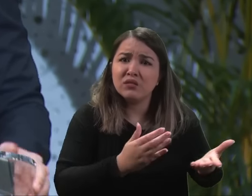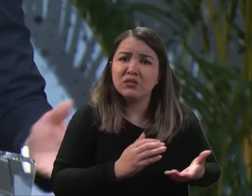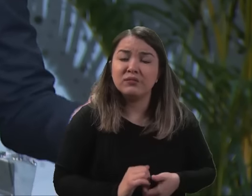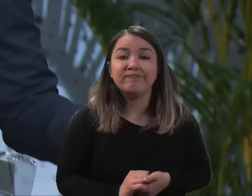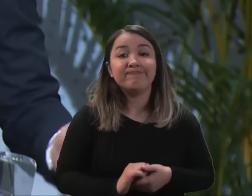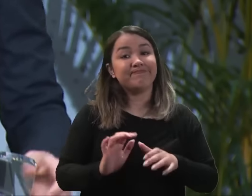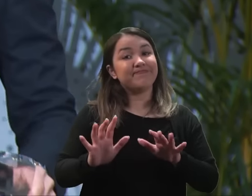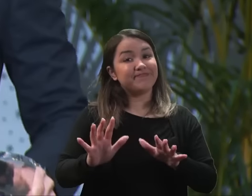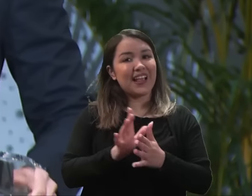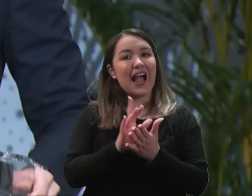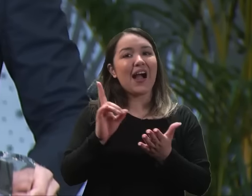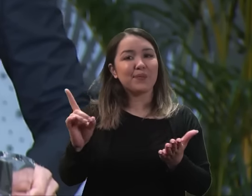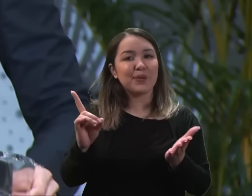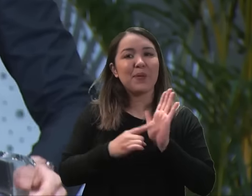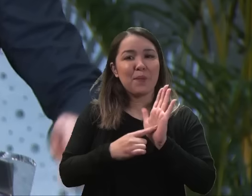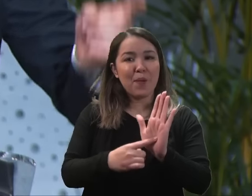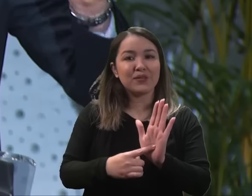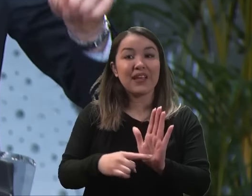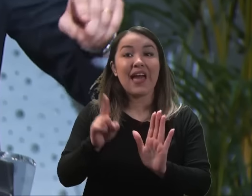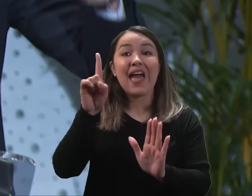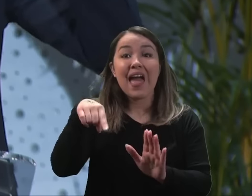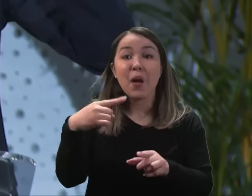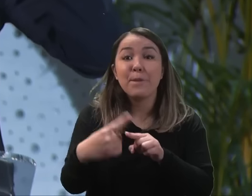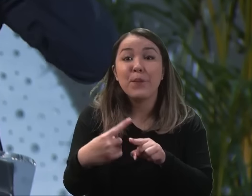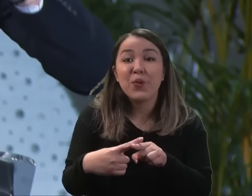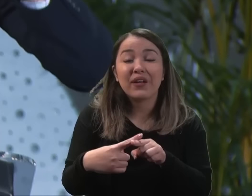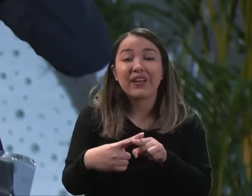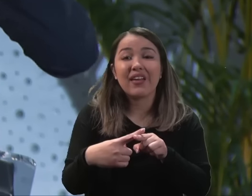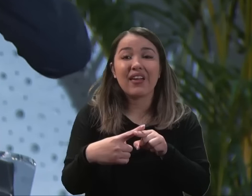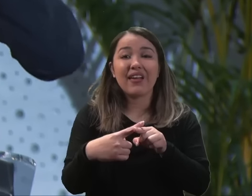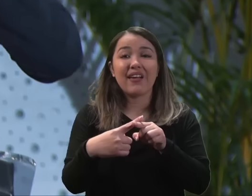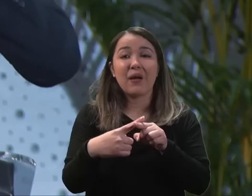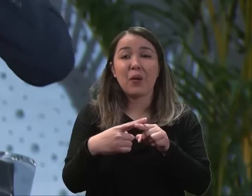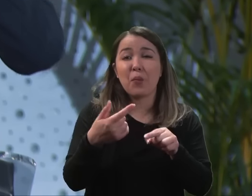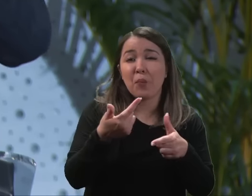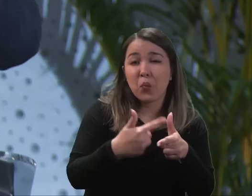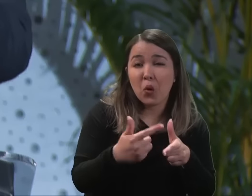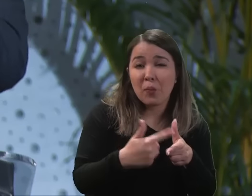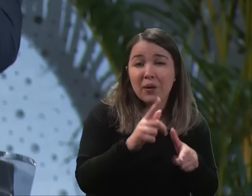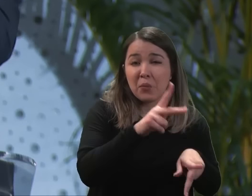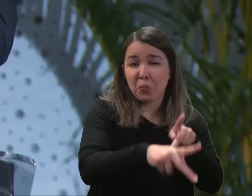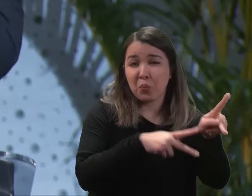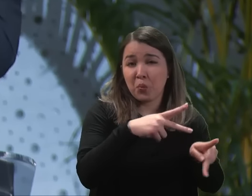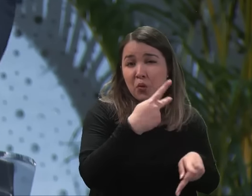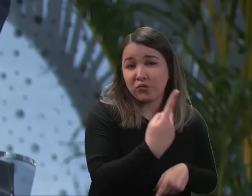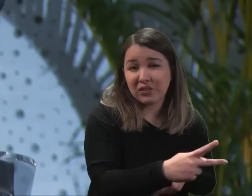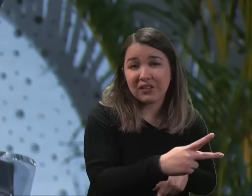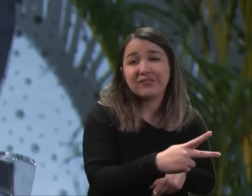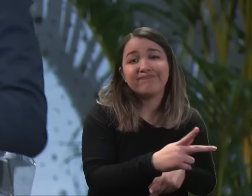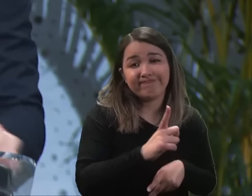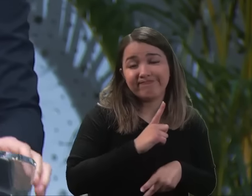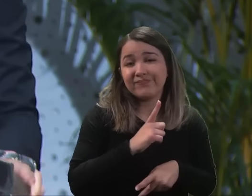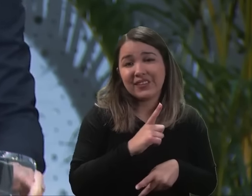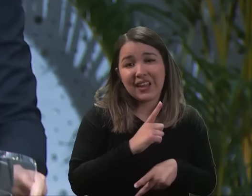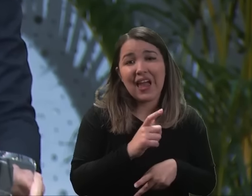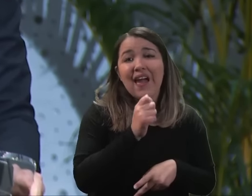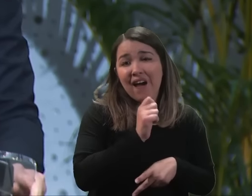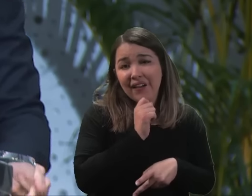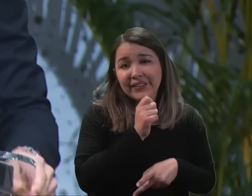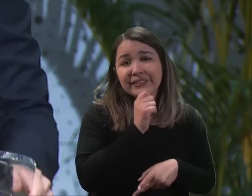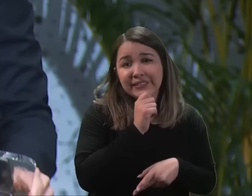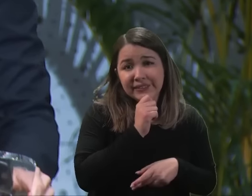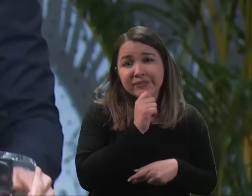própria palavra do senhor nos revela dizendo que foi porque a medida da iniquidade dos amorreus ainda não havia se completado